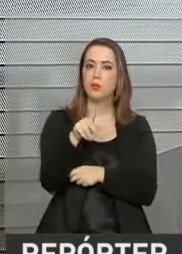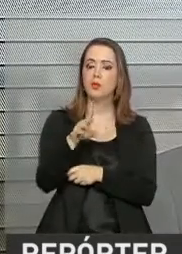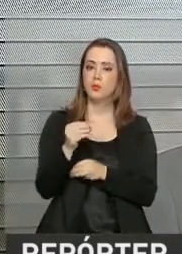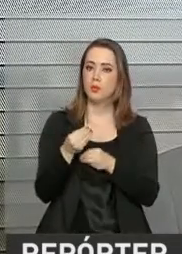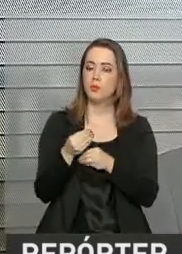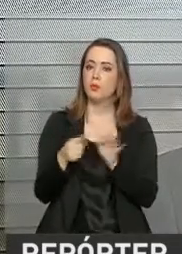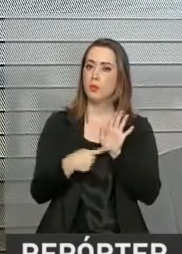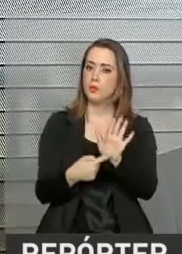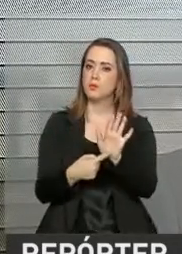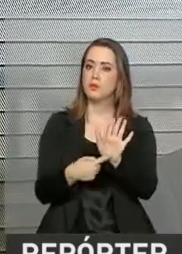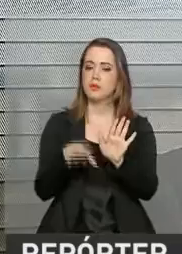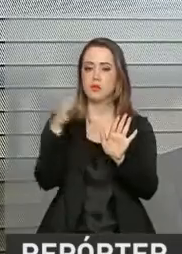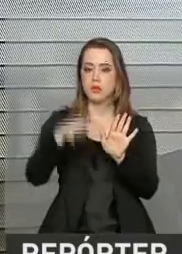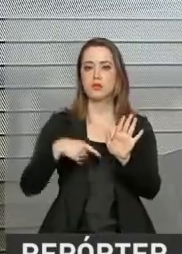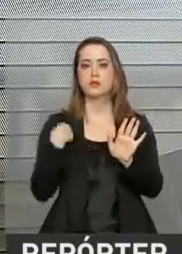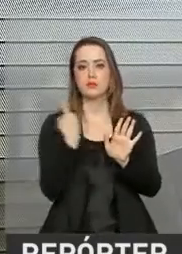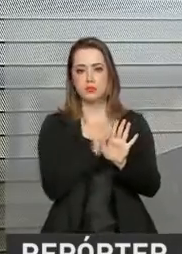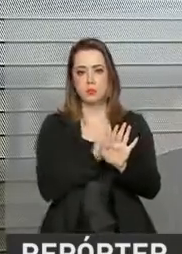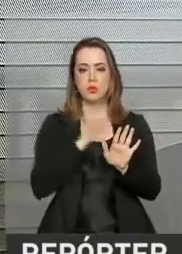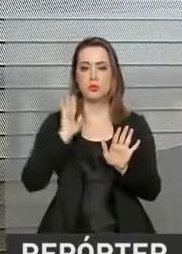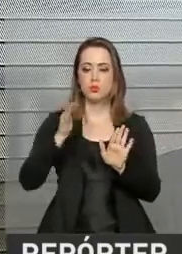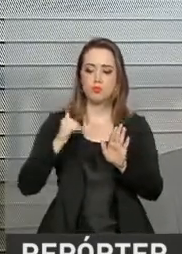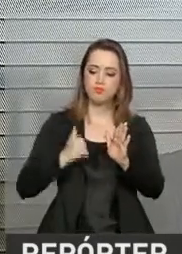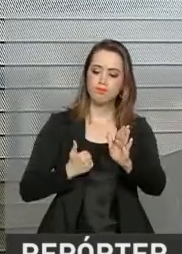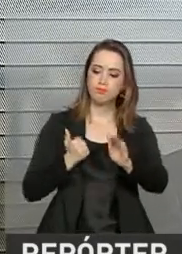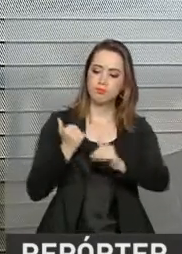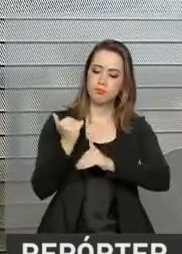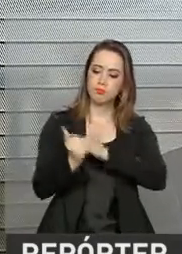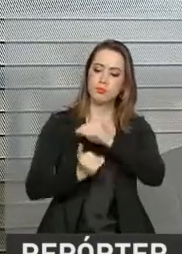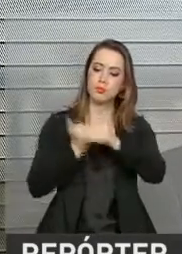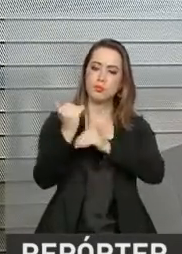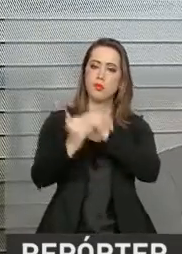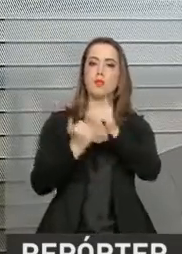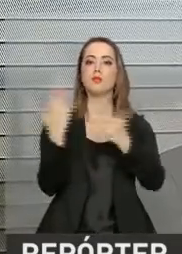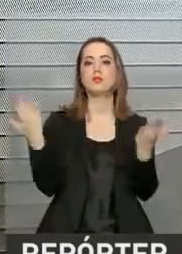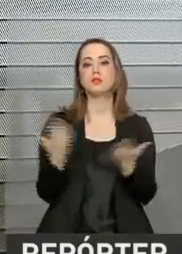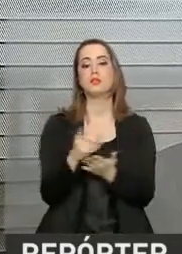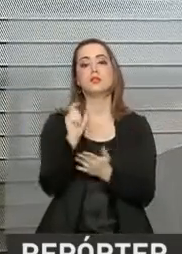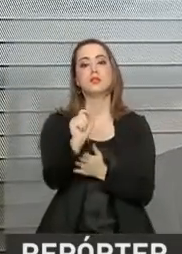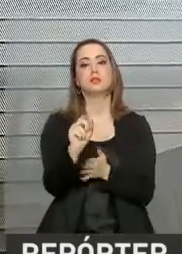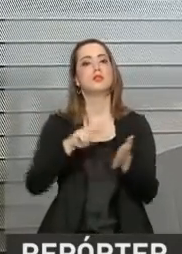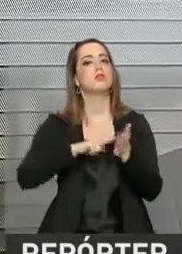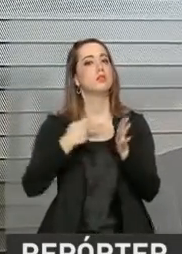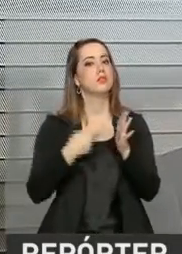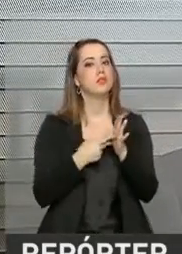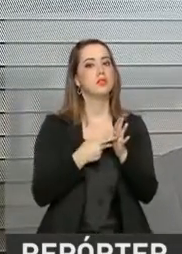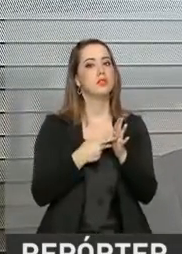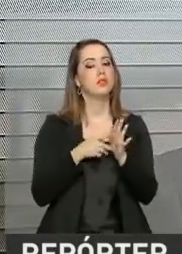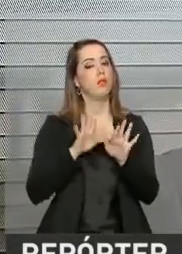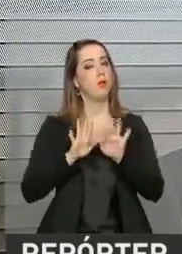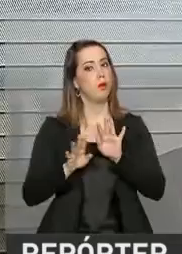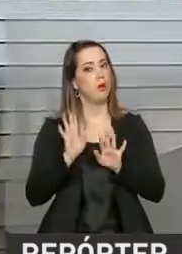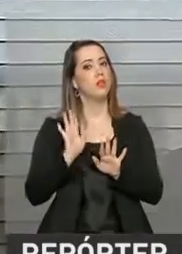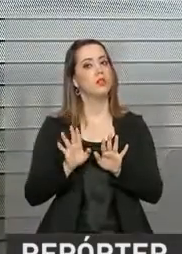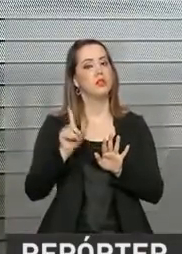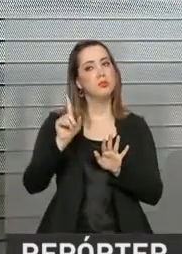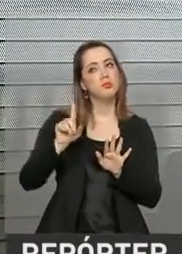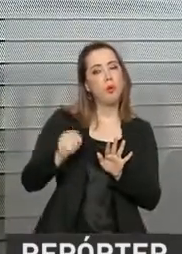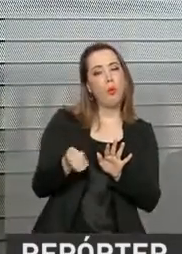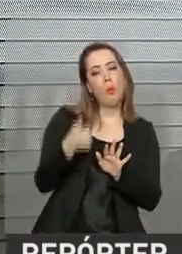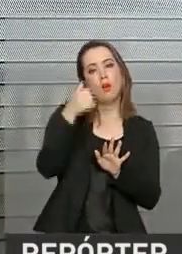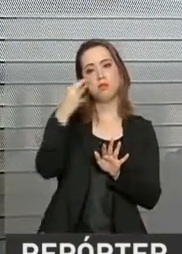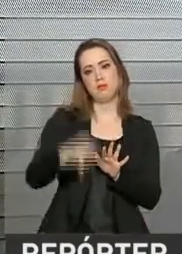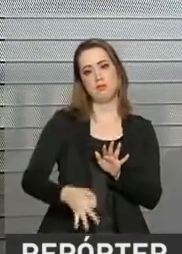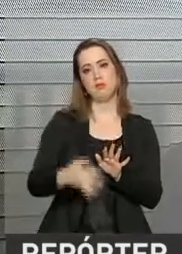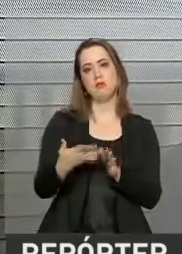provavelmente nós estamos retomando um caminho de crescimento quer dizer provavelmente a crise econômica